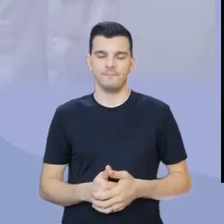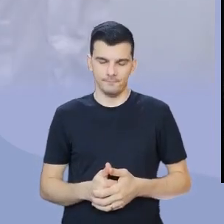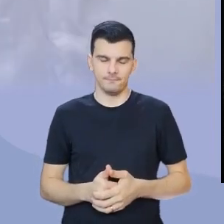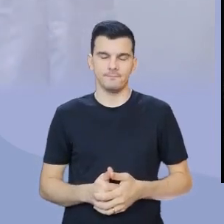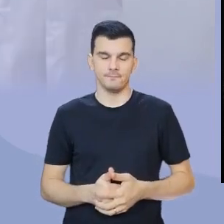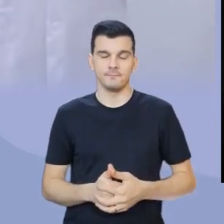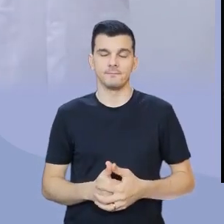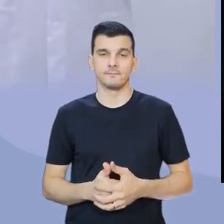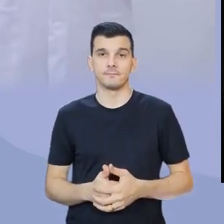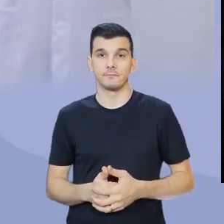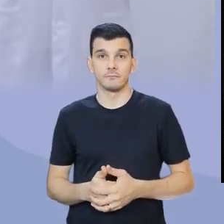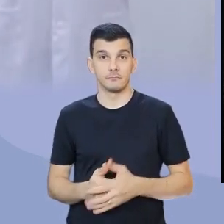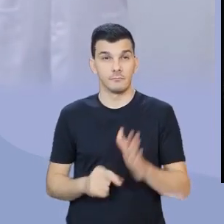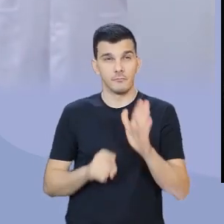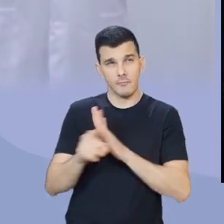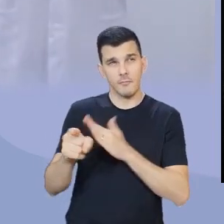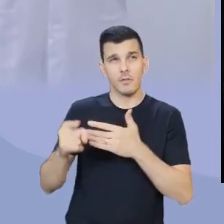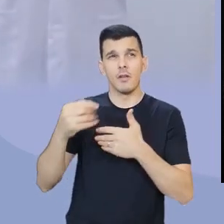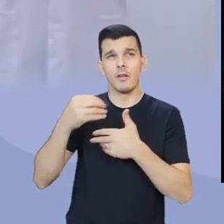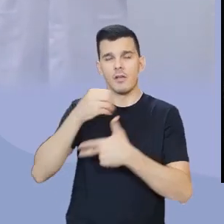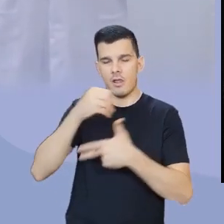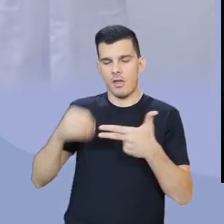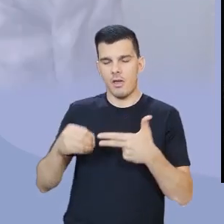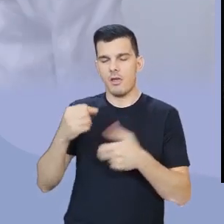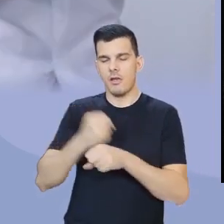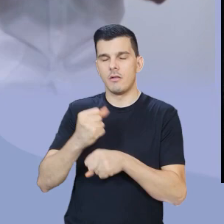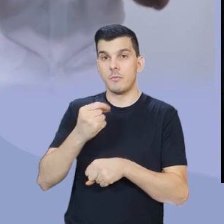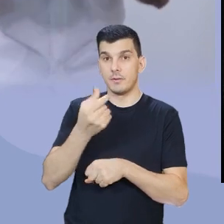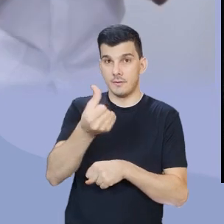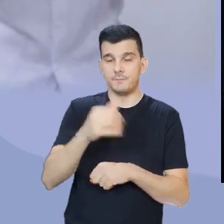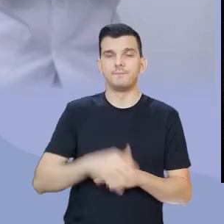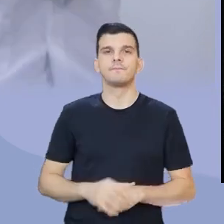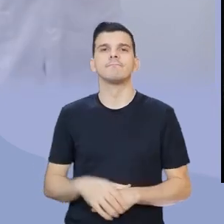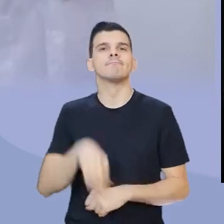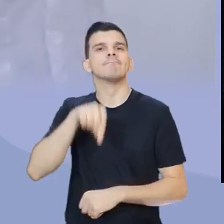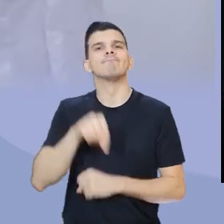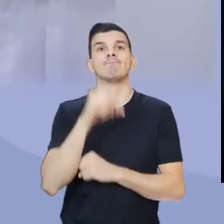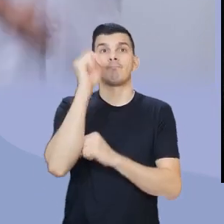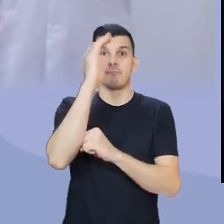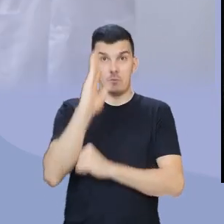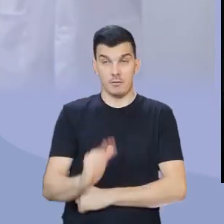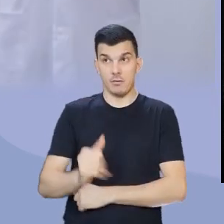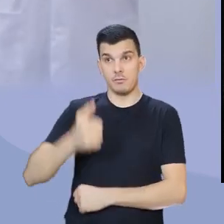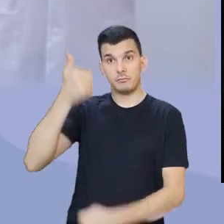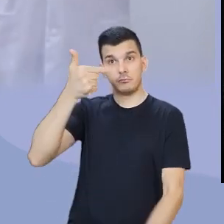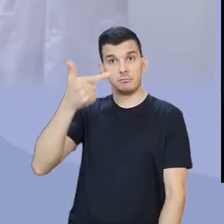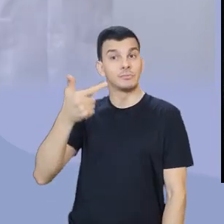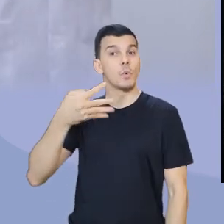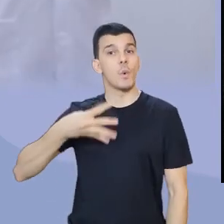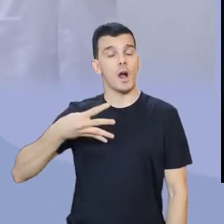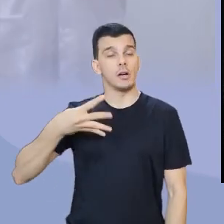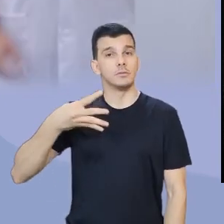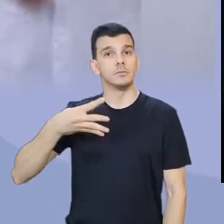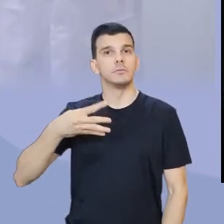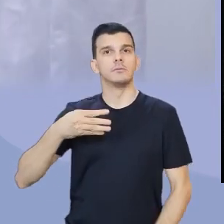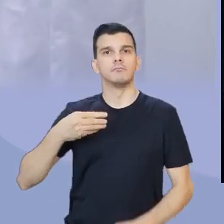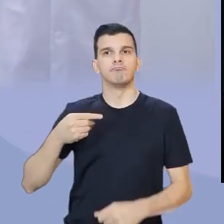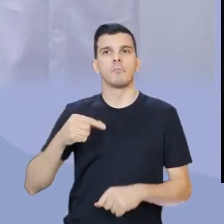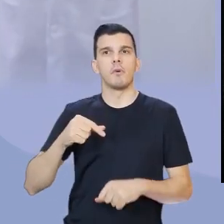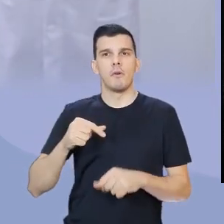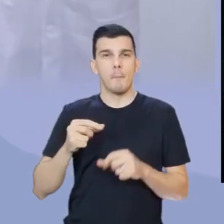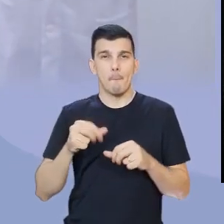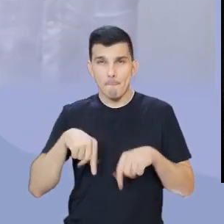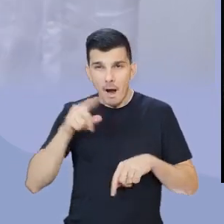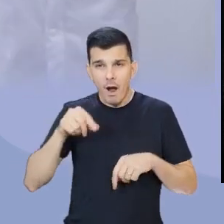certo? Essa questão caiu no Enem 2016. O Brasil é o quarto produtor mundial de alimentos e é também um dos